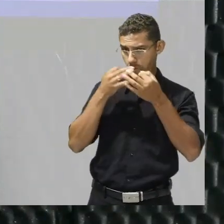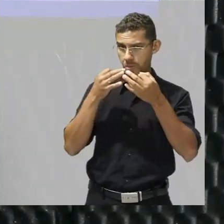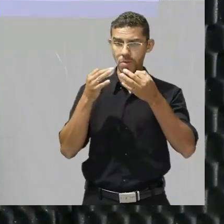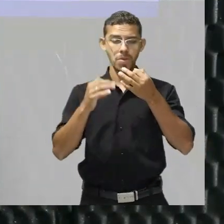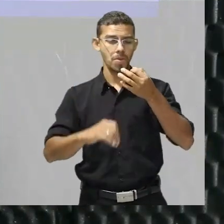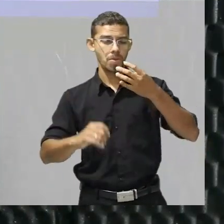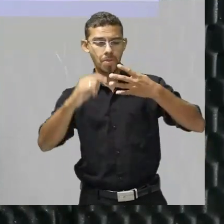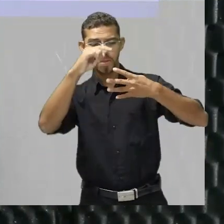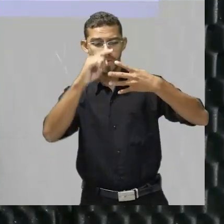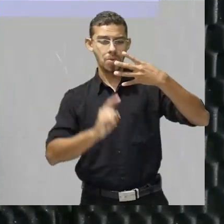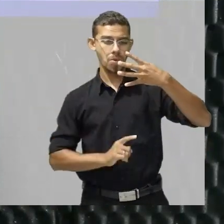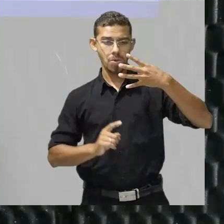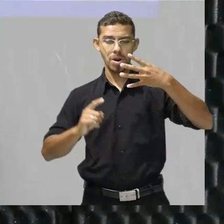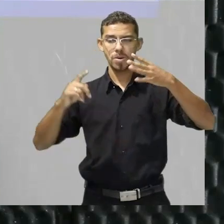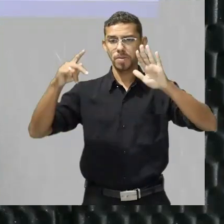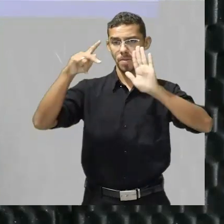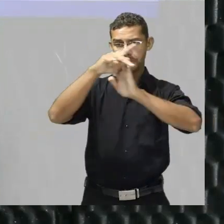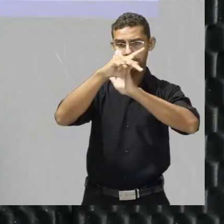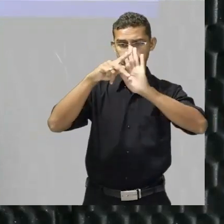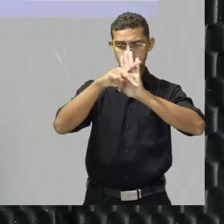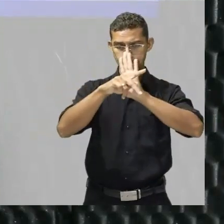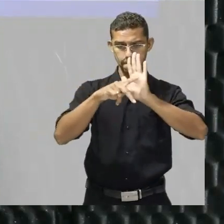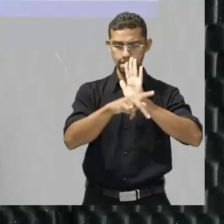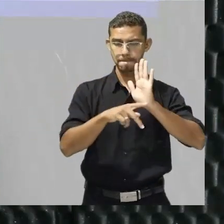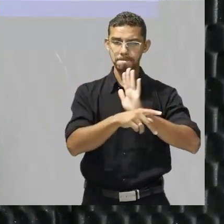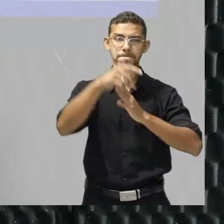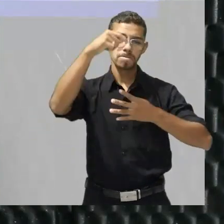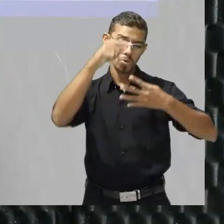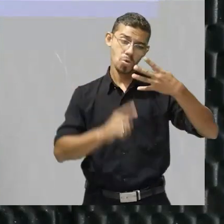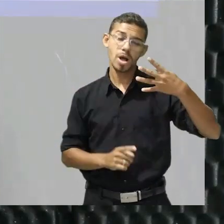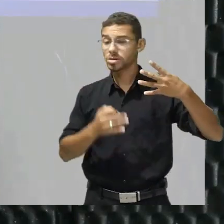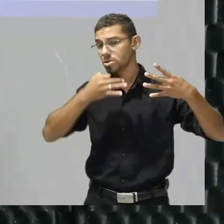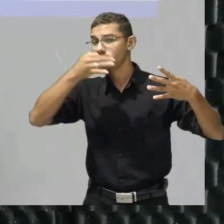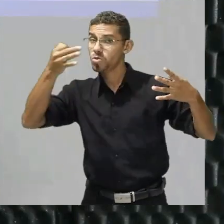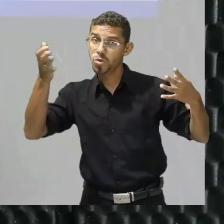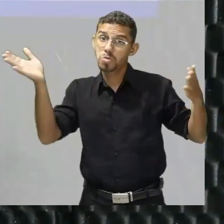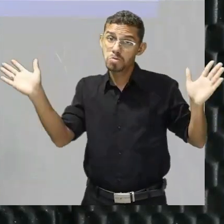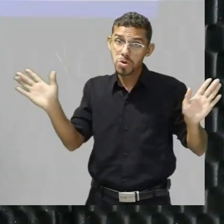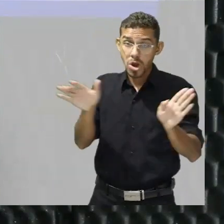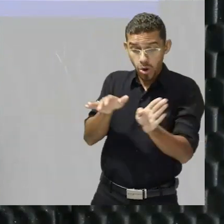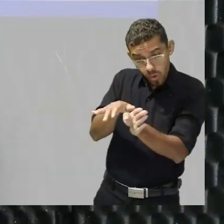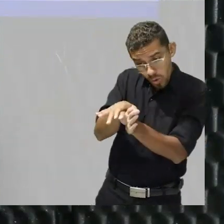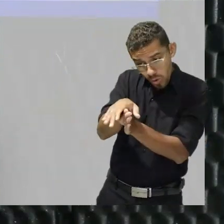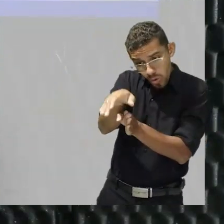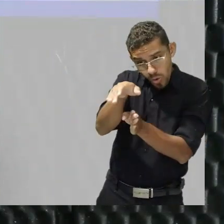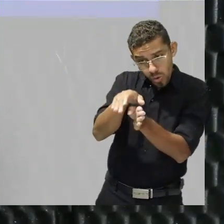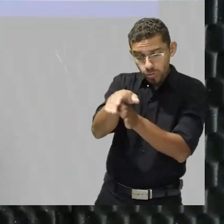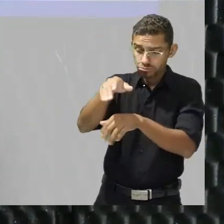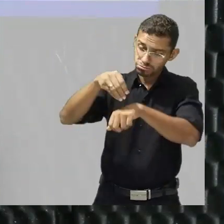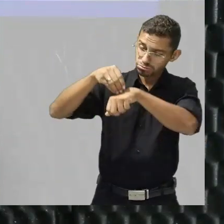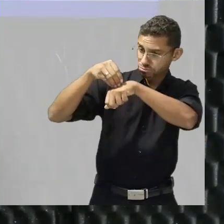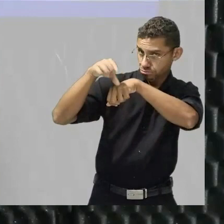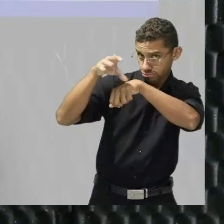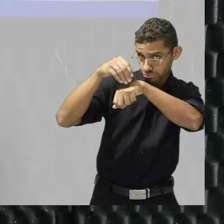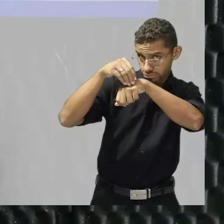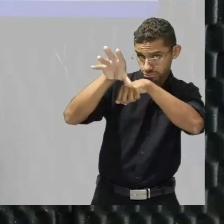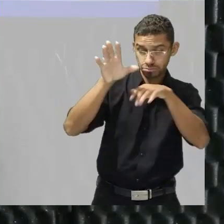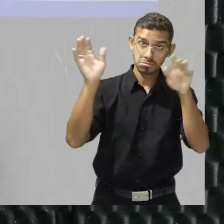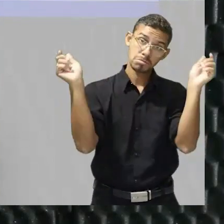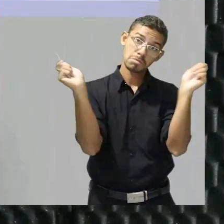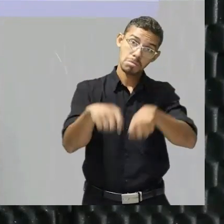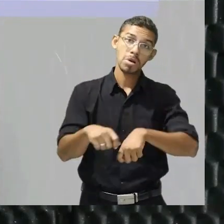com quatro parágrafos turma é apenas uma recomendação o meu a minha redação pode ter cinco parágrafos Pode